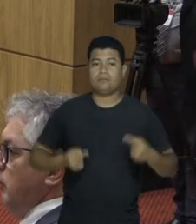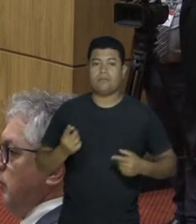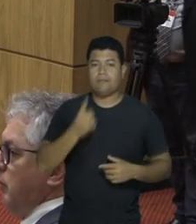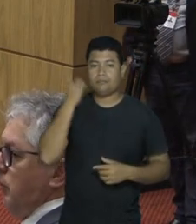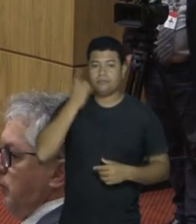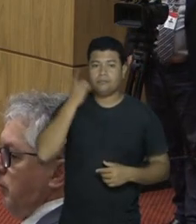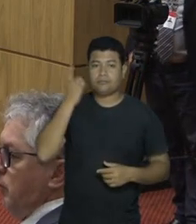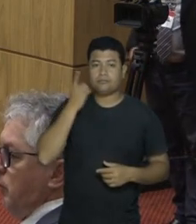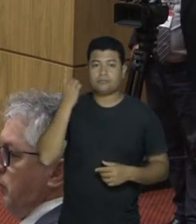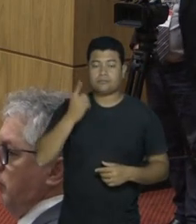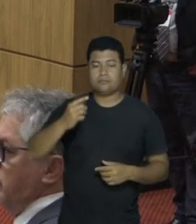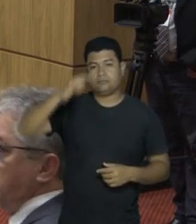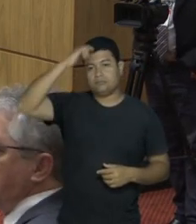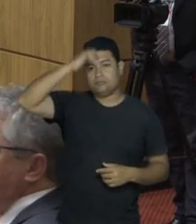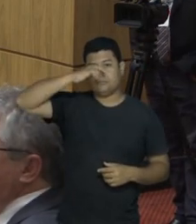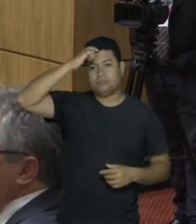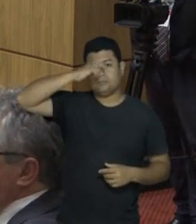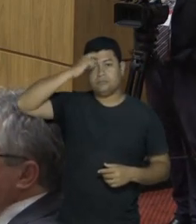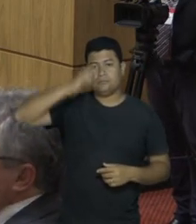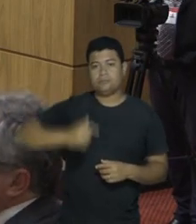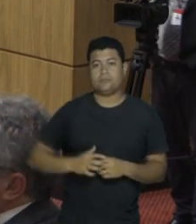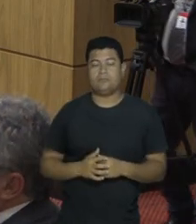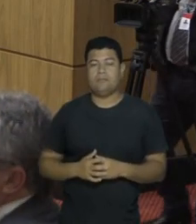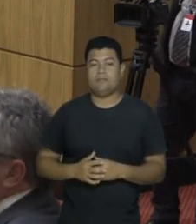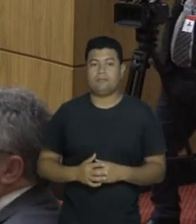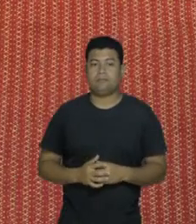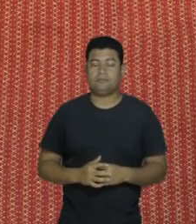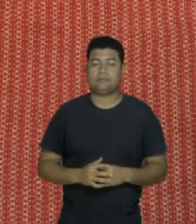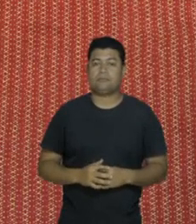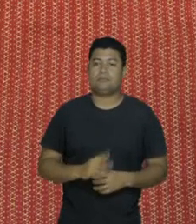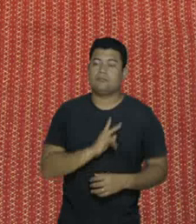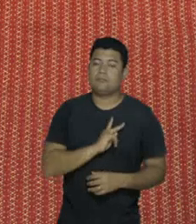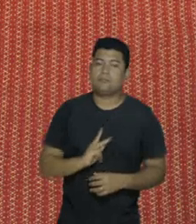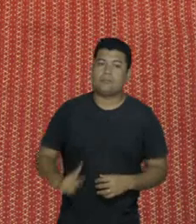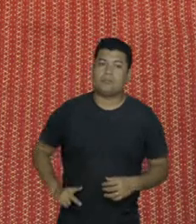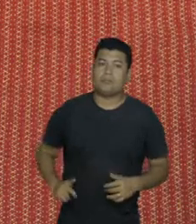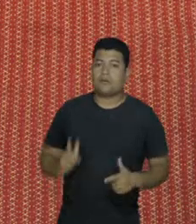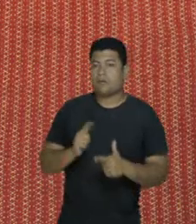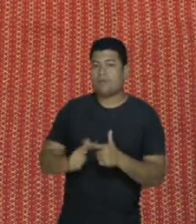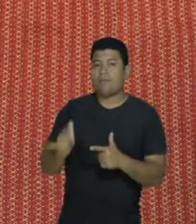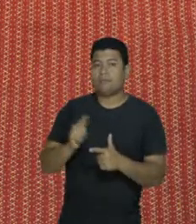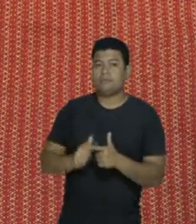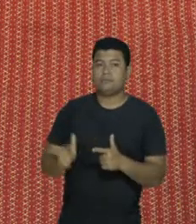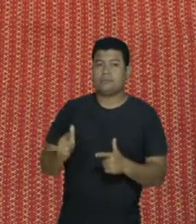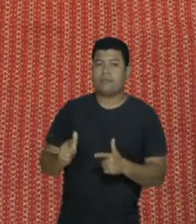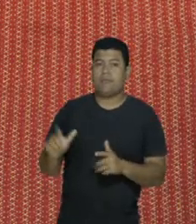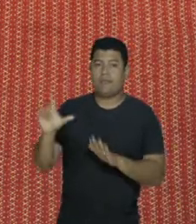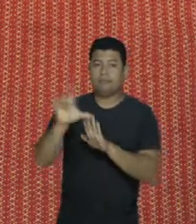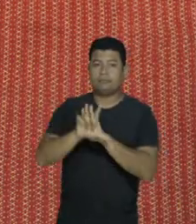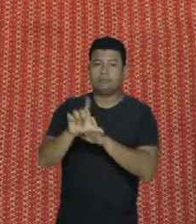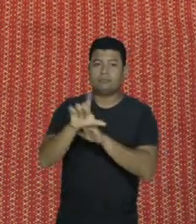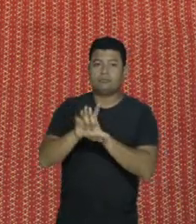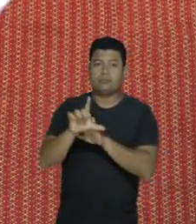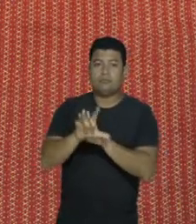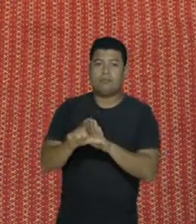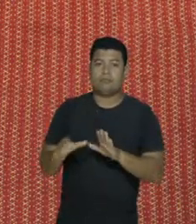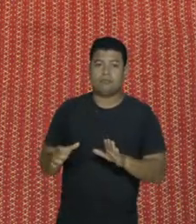Maurício Kudilark. Senhor presidente, o problema é que essa legislação